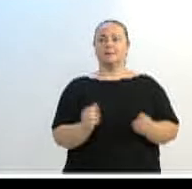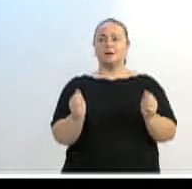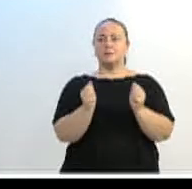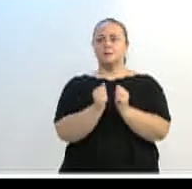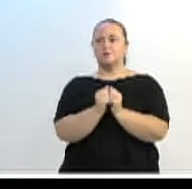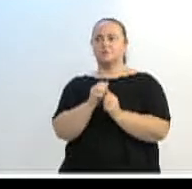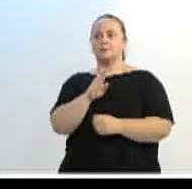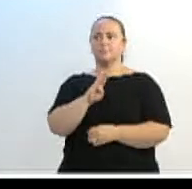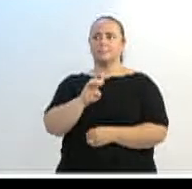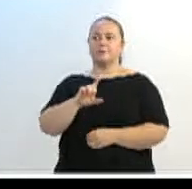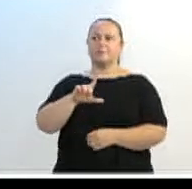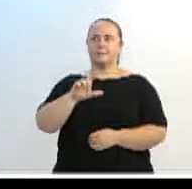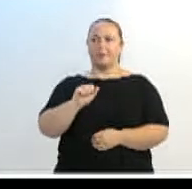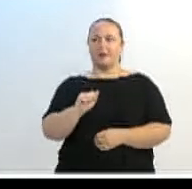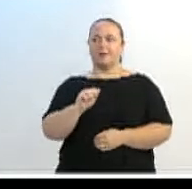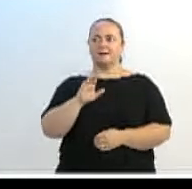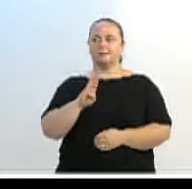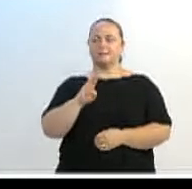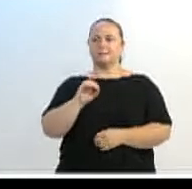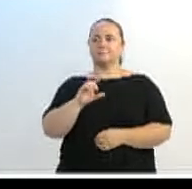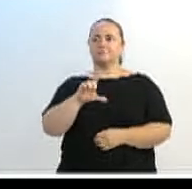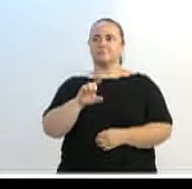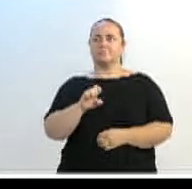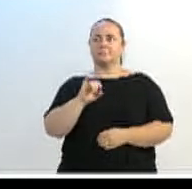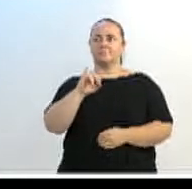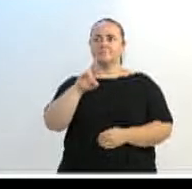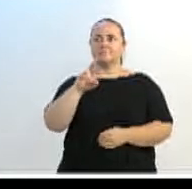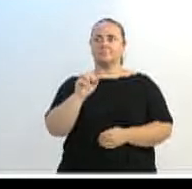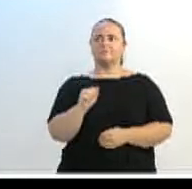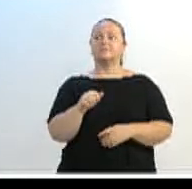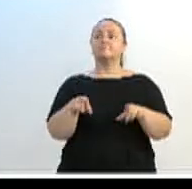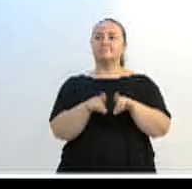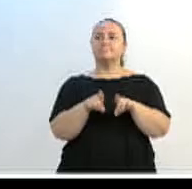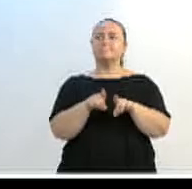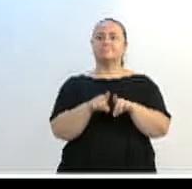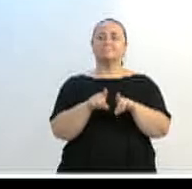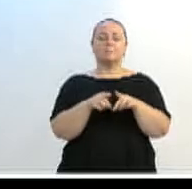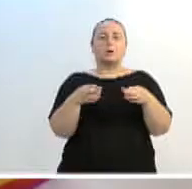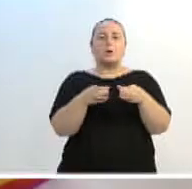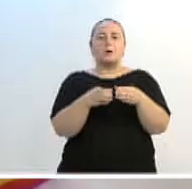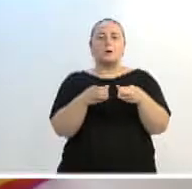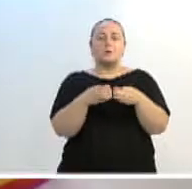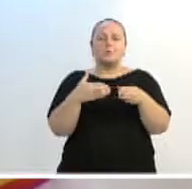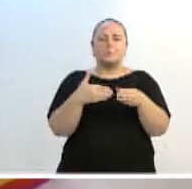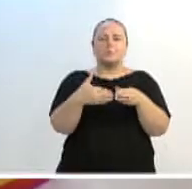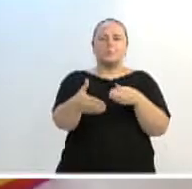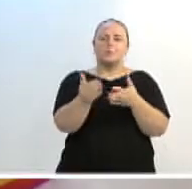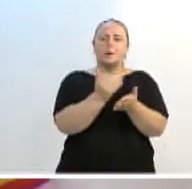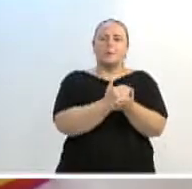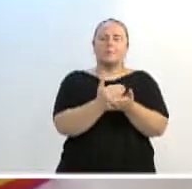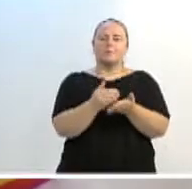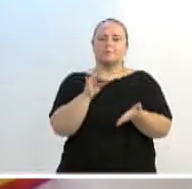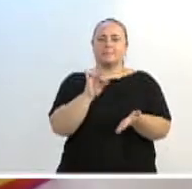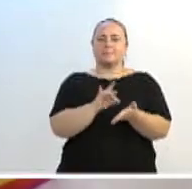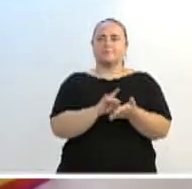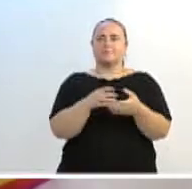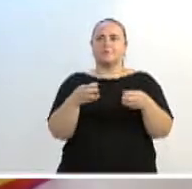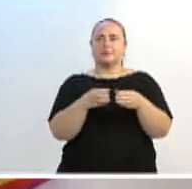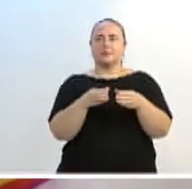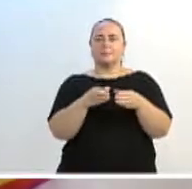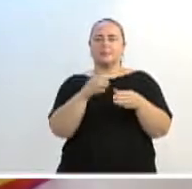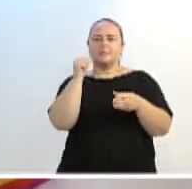Boleira, conhecida ali na região. Né? Então, ela também está formando grupos para poder introduzir mais um clube de